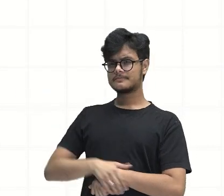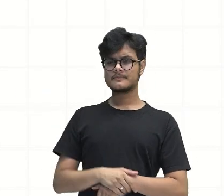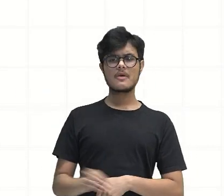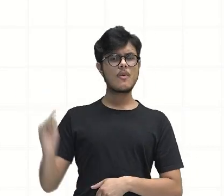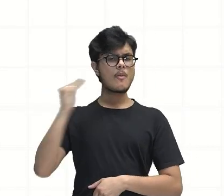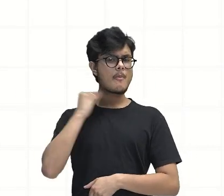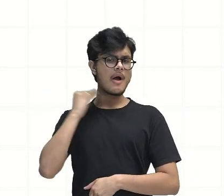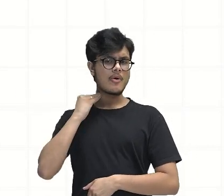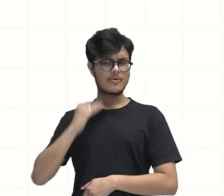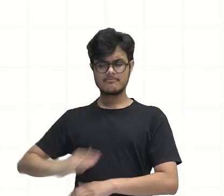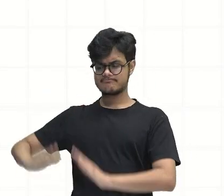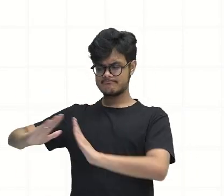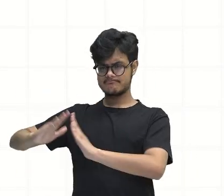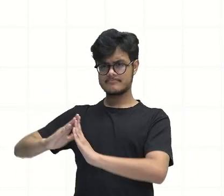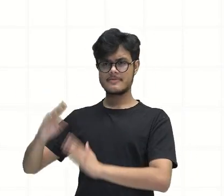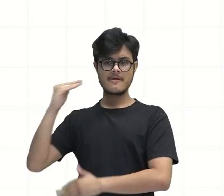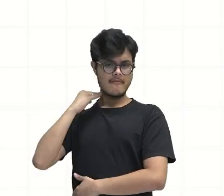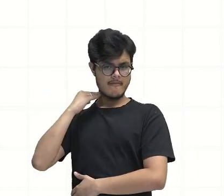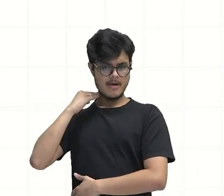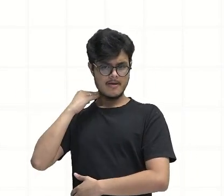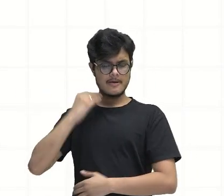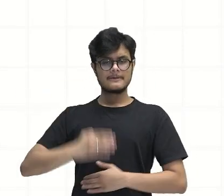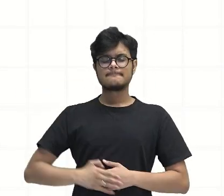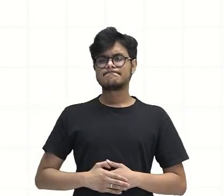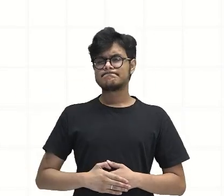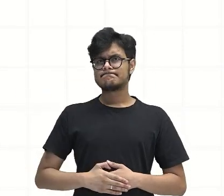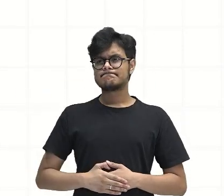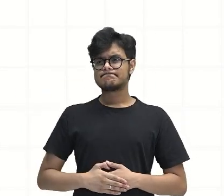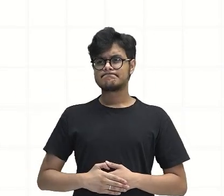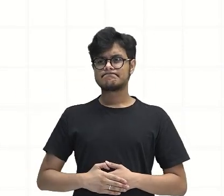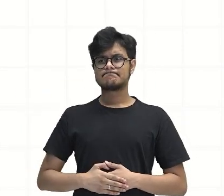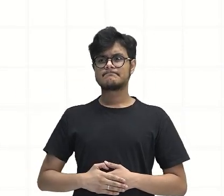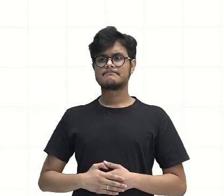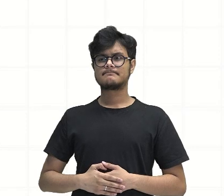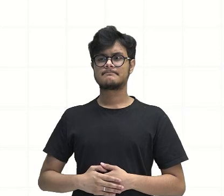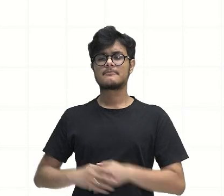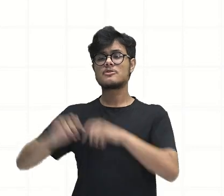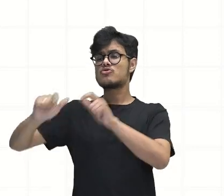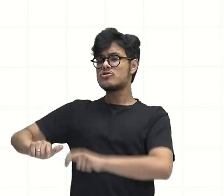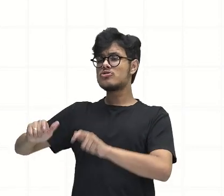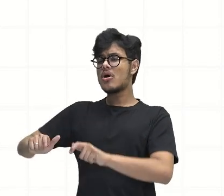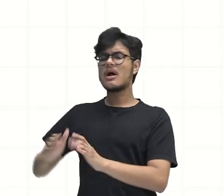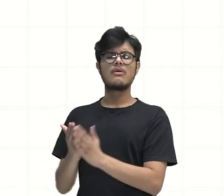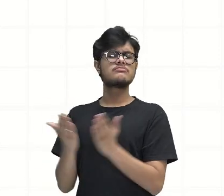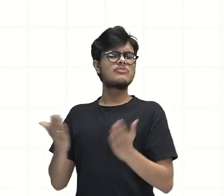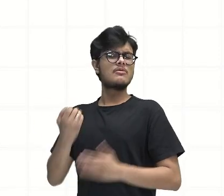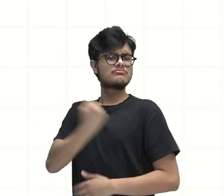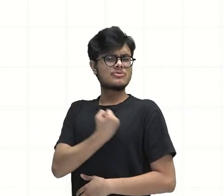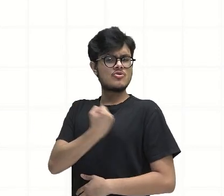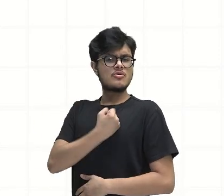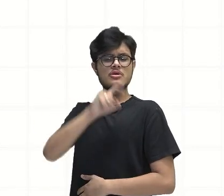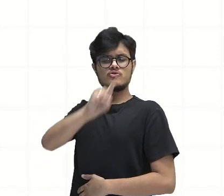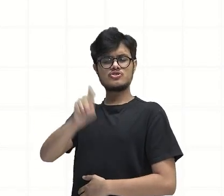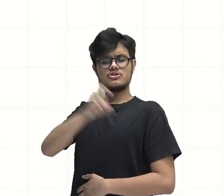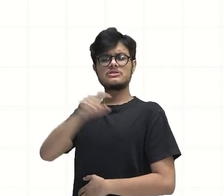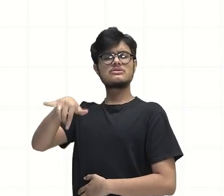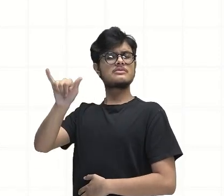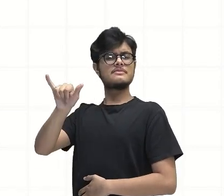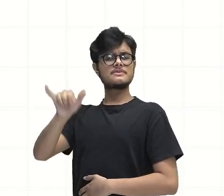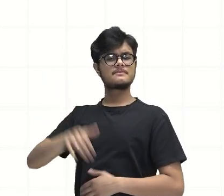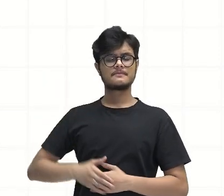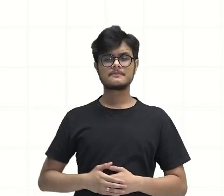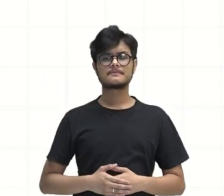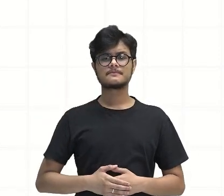é o banco, certo? Então, vamos determinar essa coordenada do banco. Qual vai ser a coordenada do